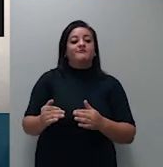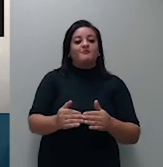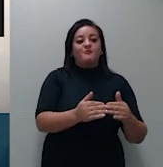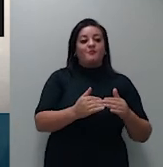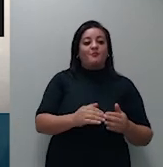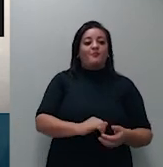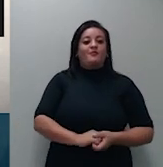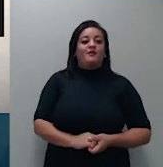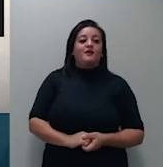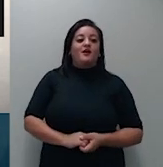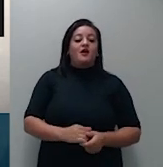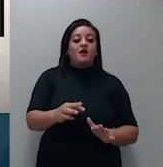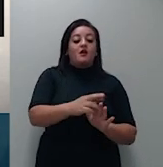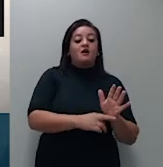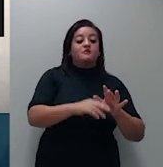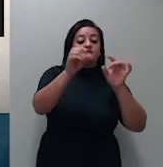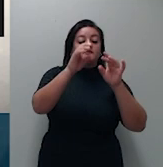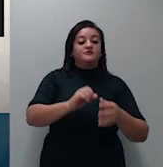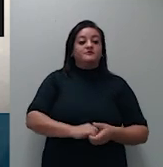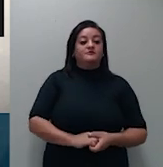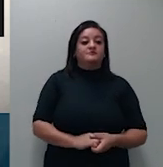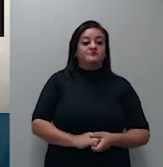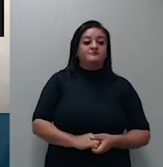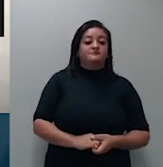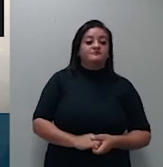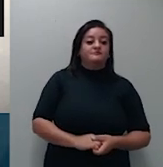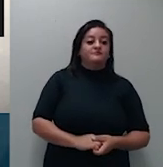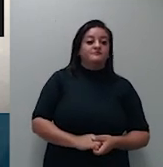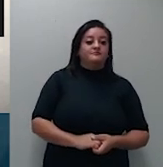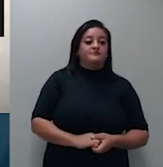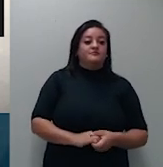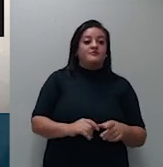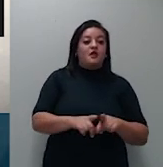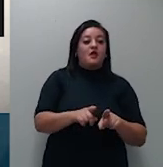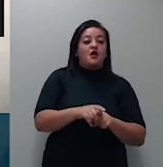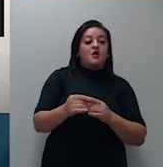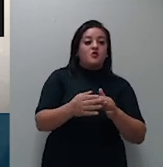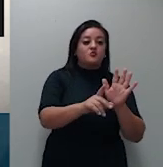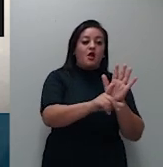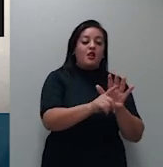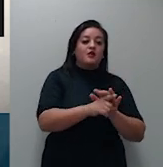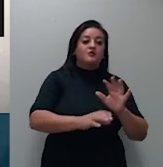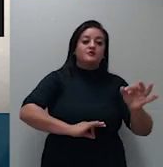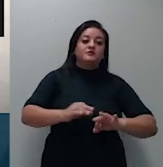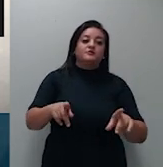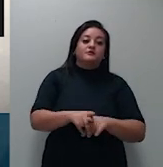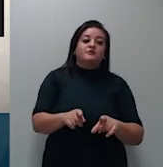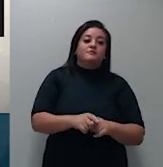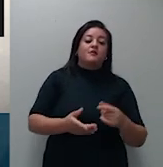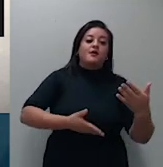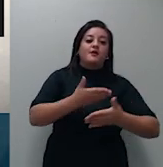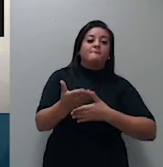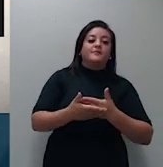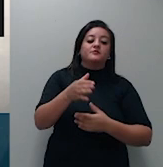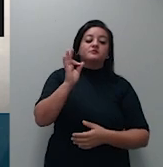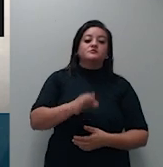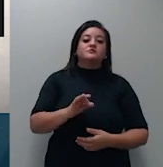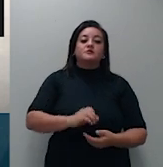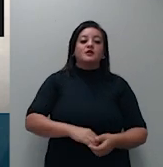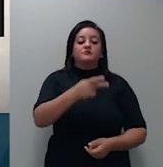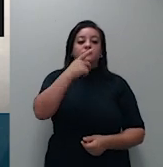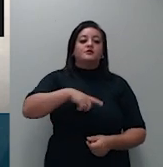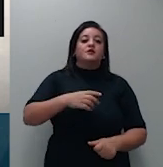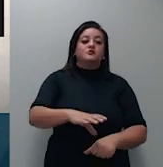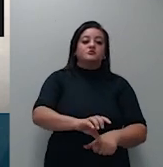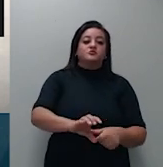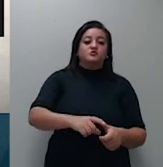conforme asseverado em obra específica dentre os princípios da lei de Regência está uma participação ativa